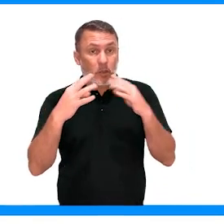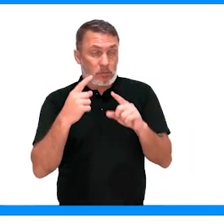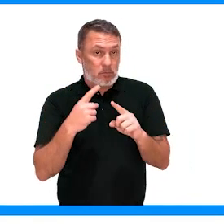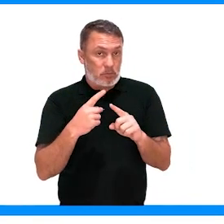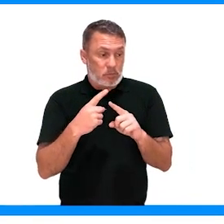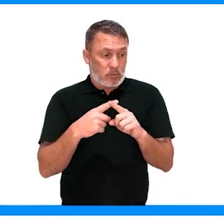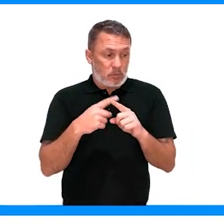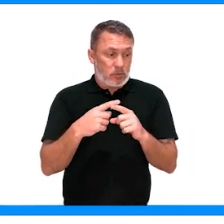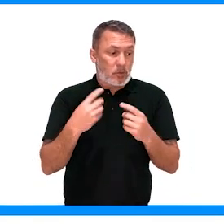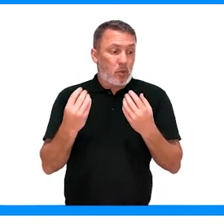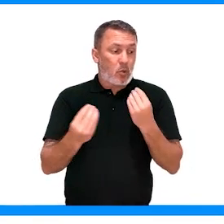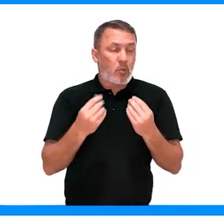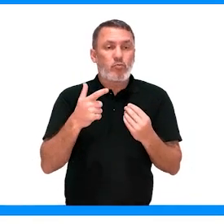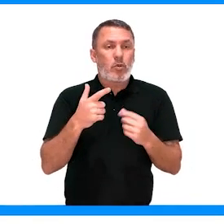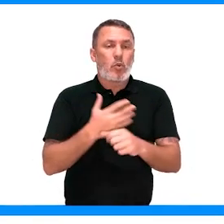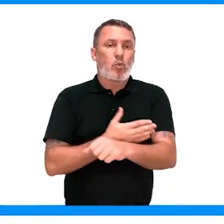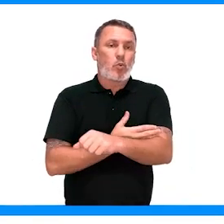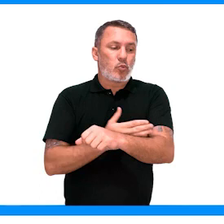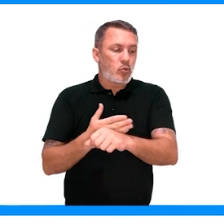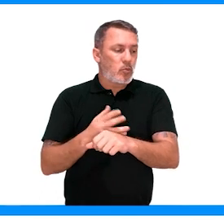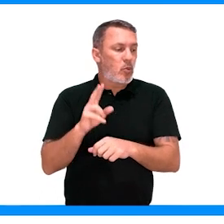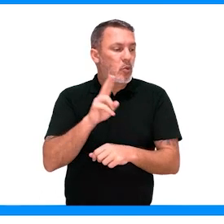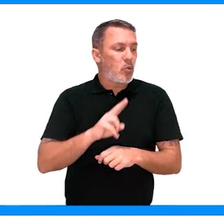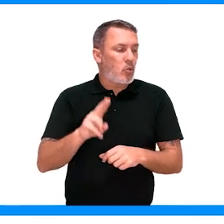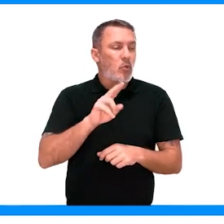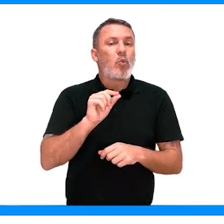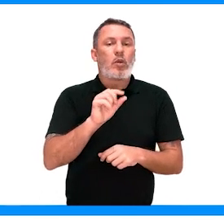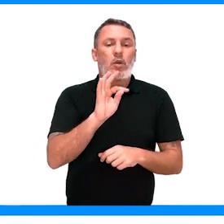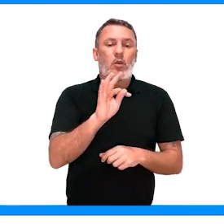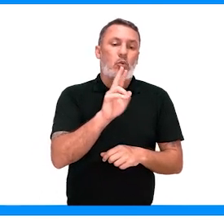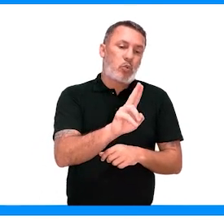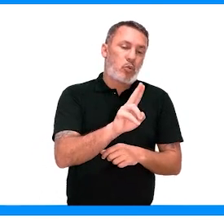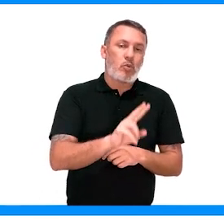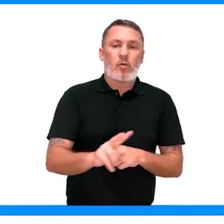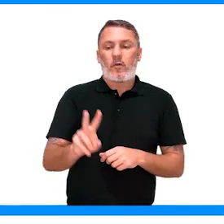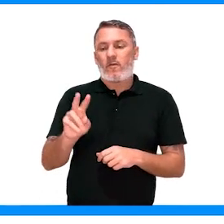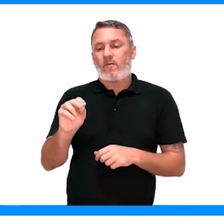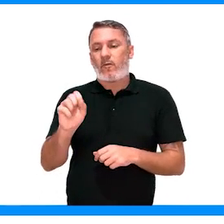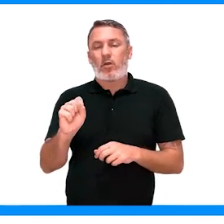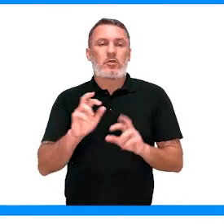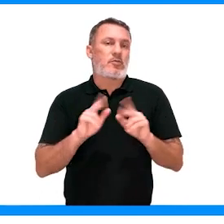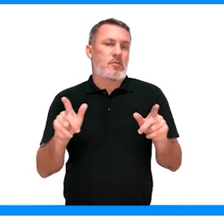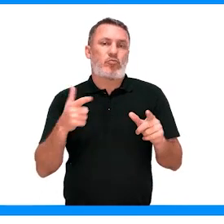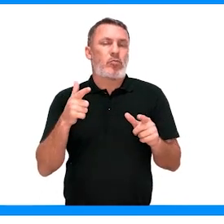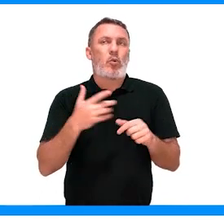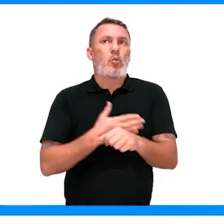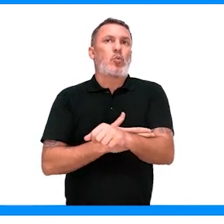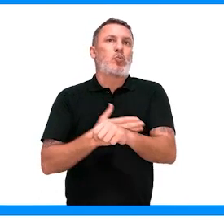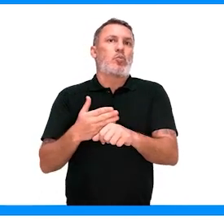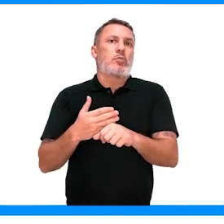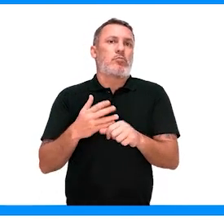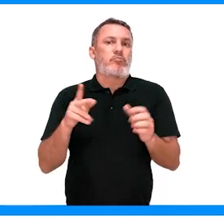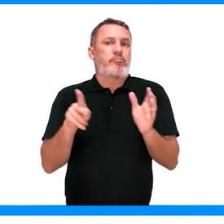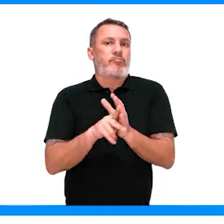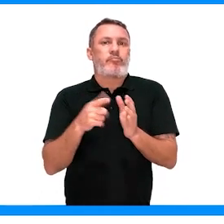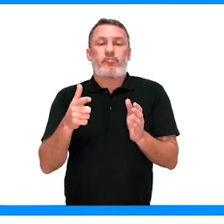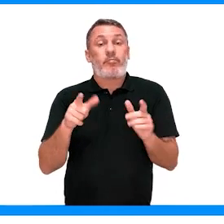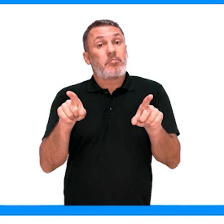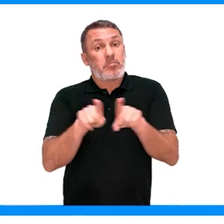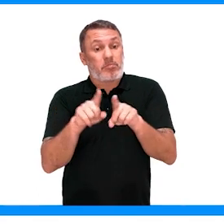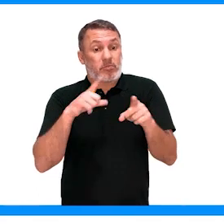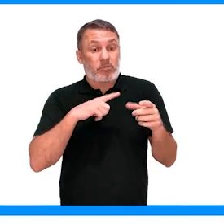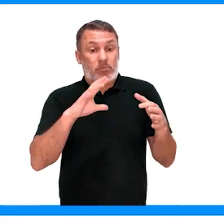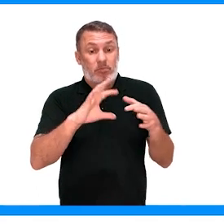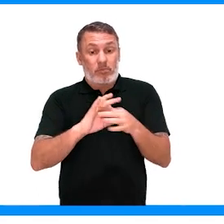porque, como nós não temos o costume de usar o tu e nem o vós, então nós não temos o costume também de conjugar